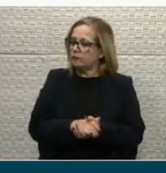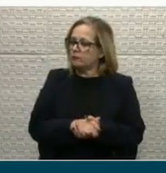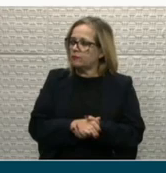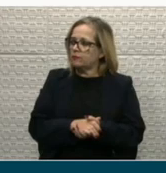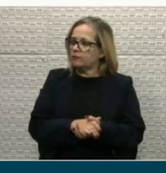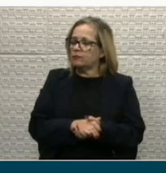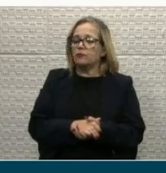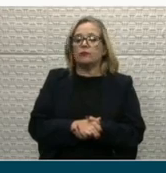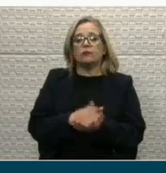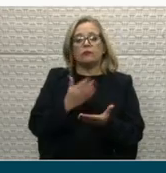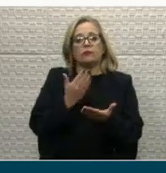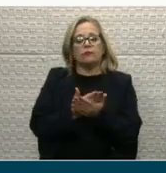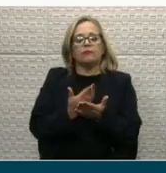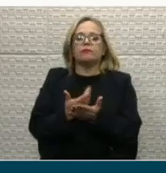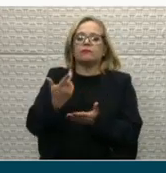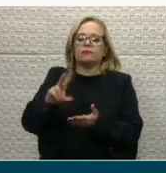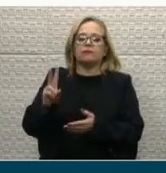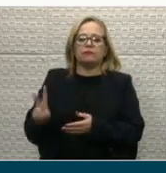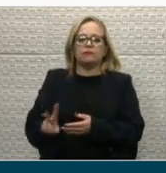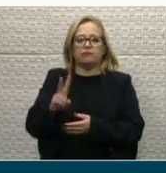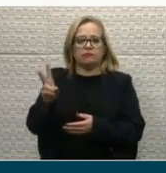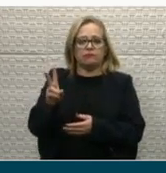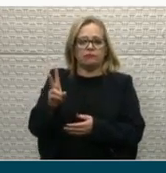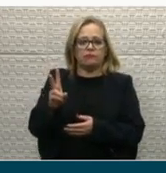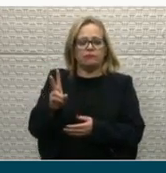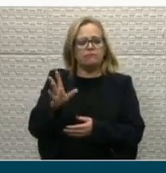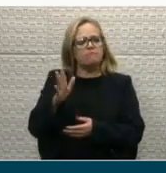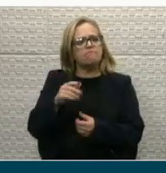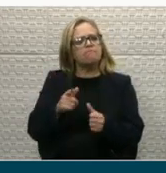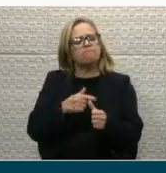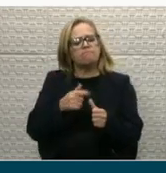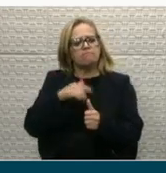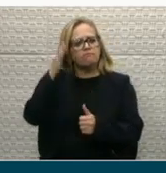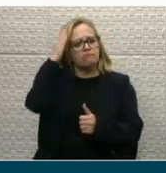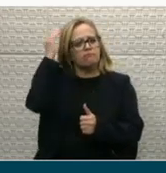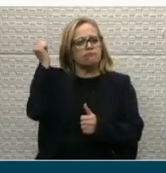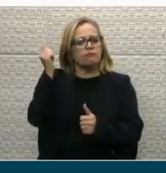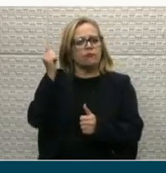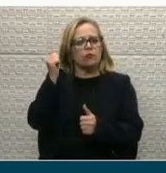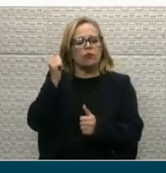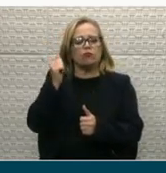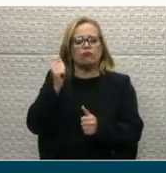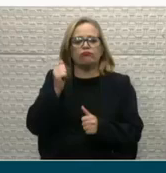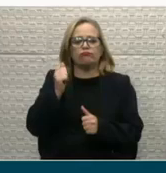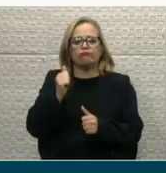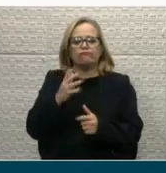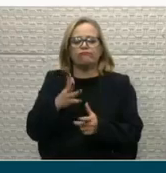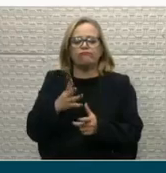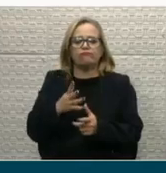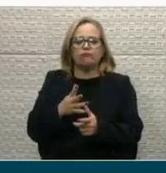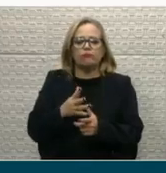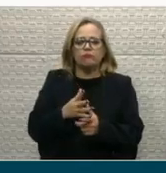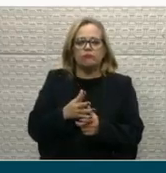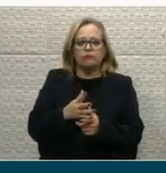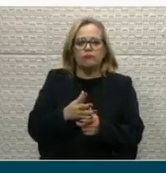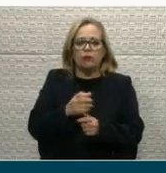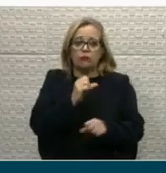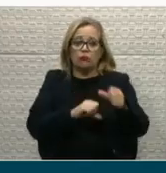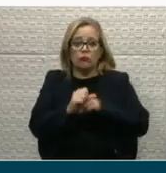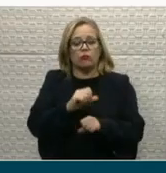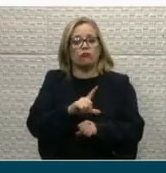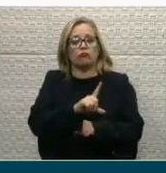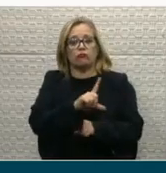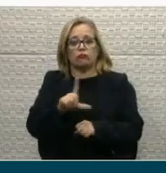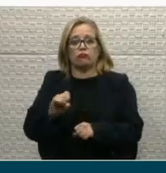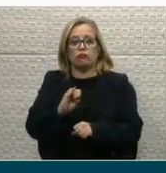estudados autovalores e autovetores, primeiro eu vou definir um operador linear. Depois eu vou identificar a